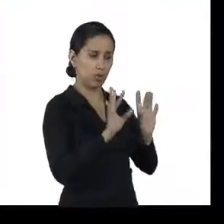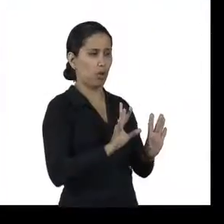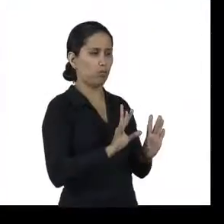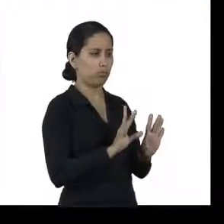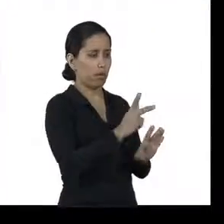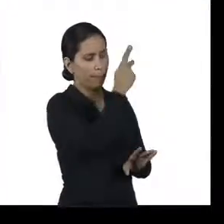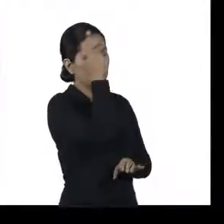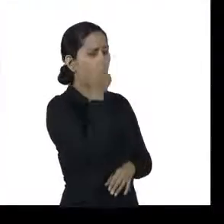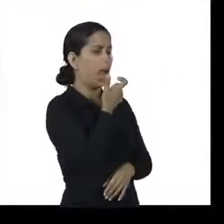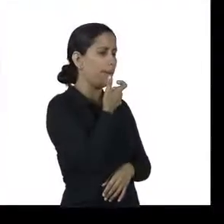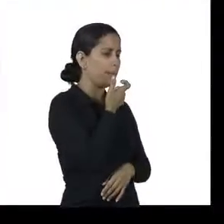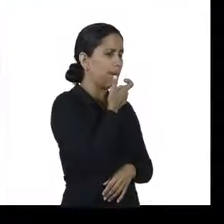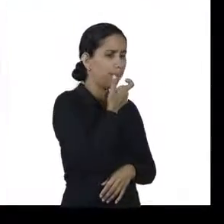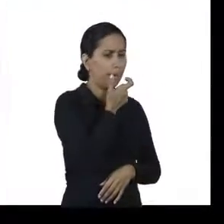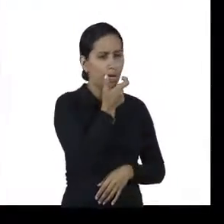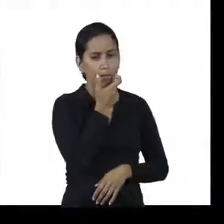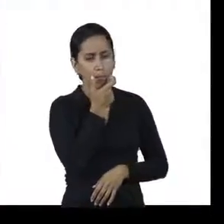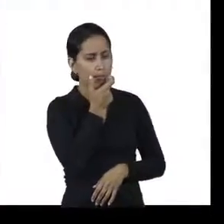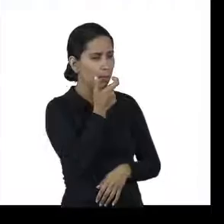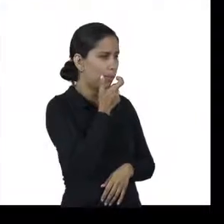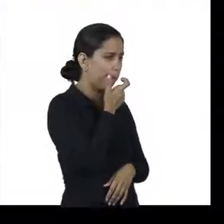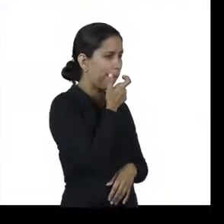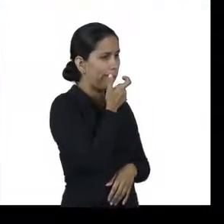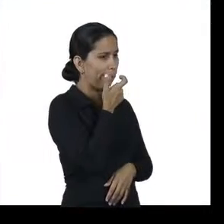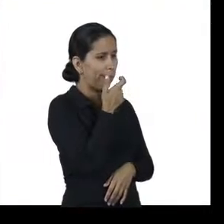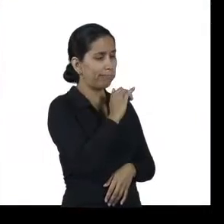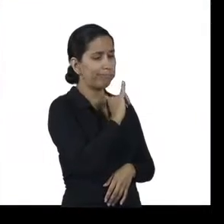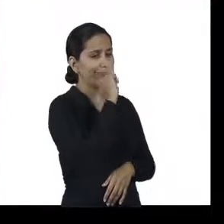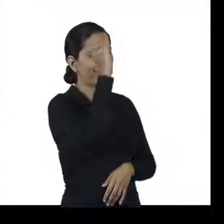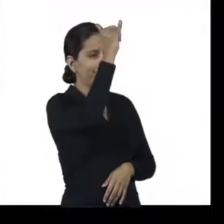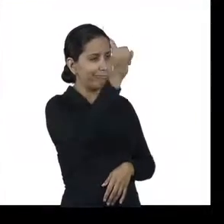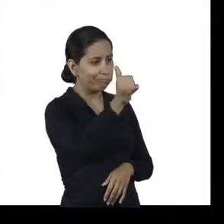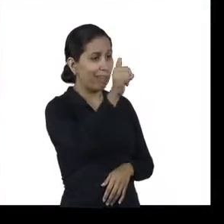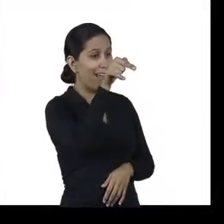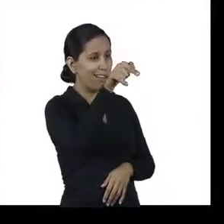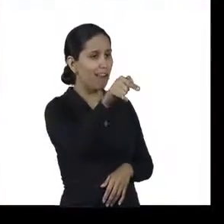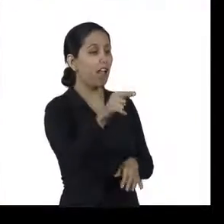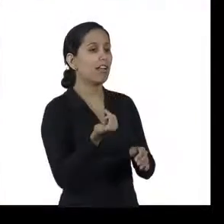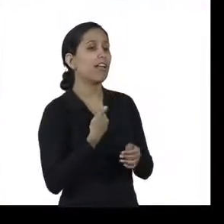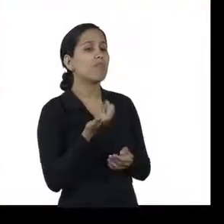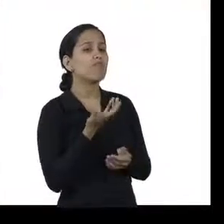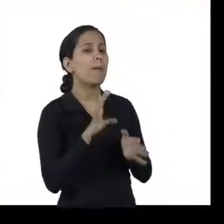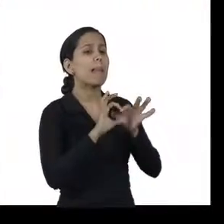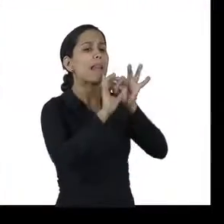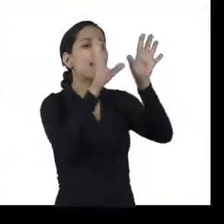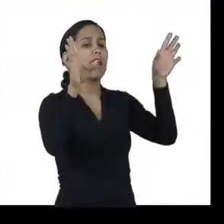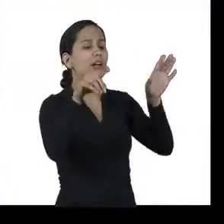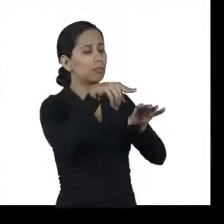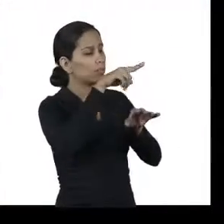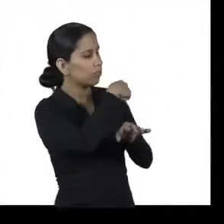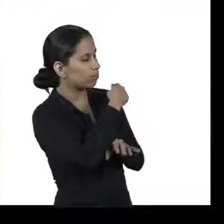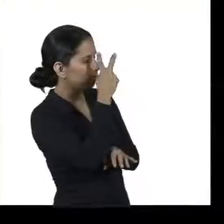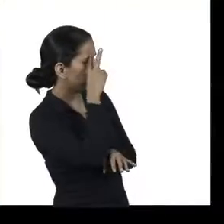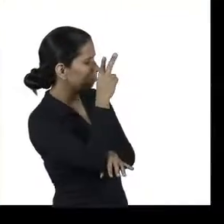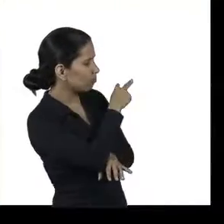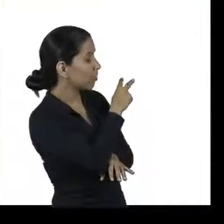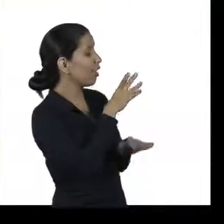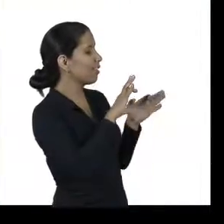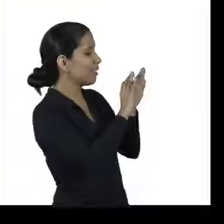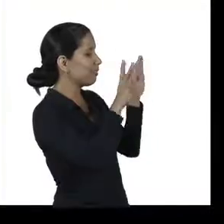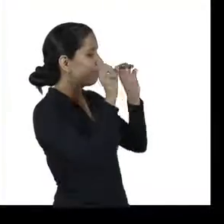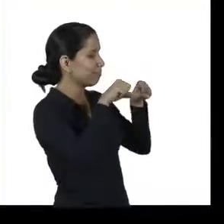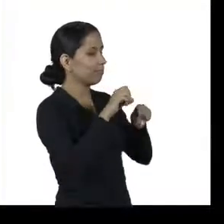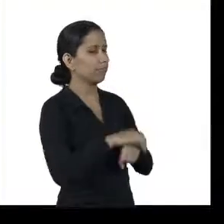rádio o operador da máquina, o equipamento que está na Praça Moega, para ele liberar a entrada. Caso contrário, não pode entrar na Praça da Moega. Tem que